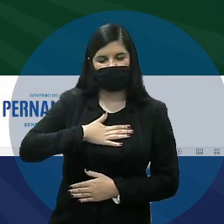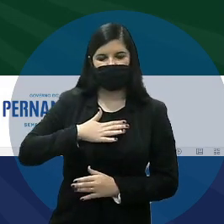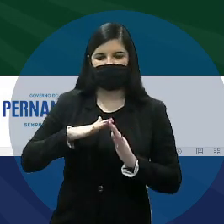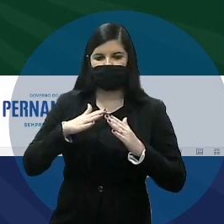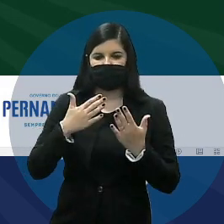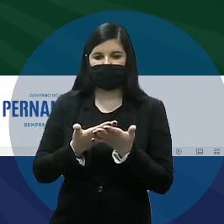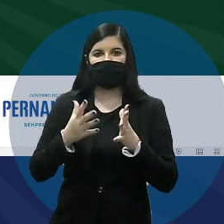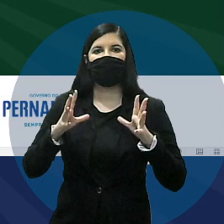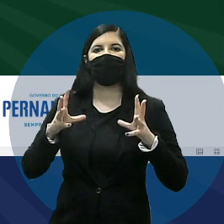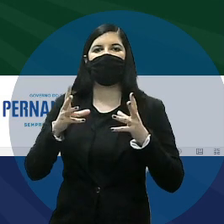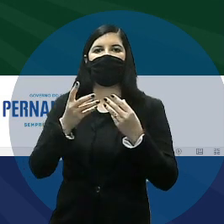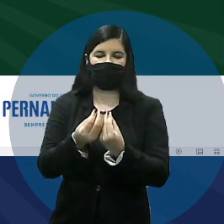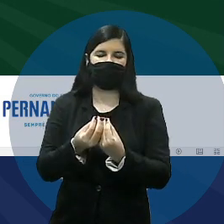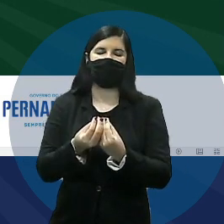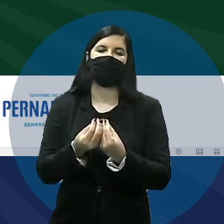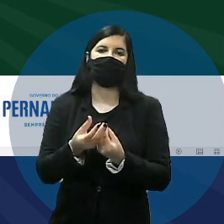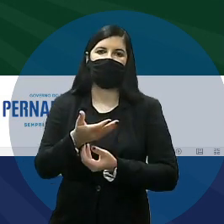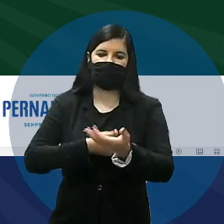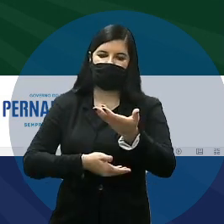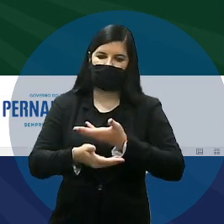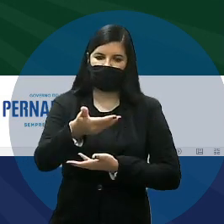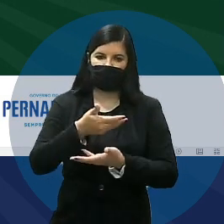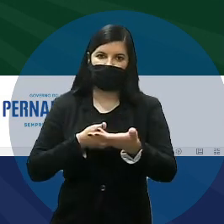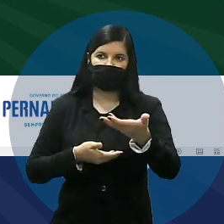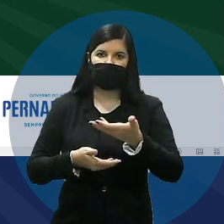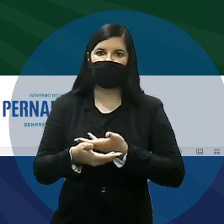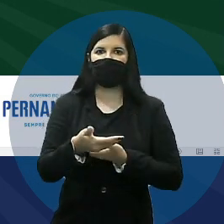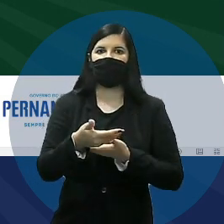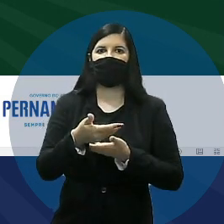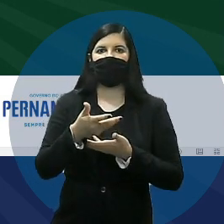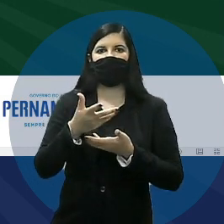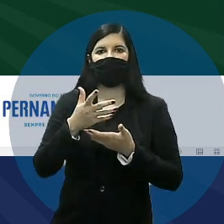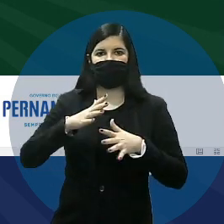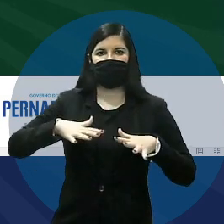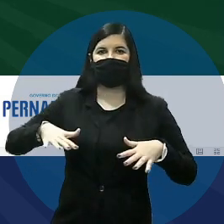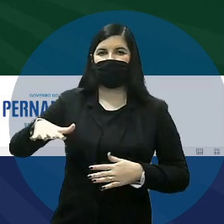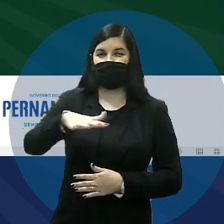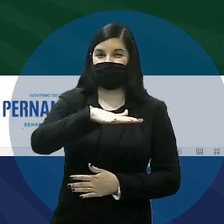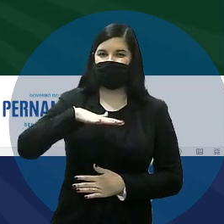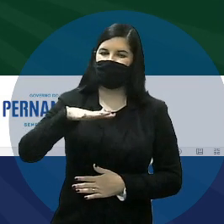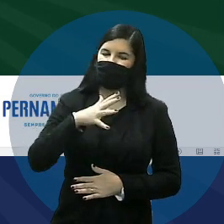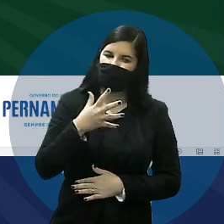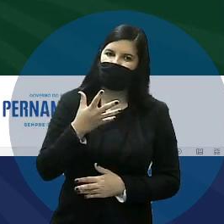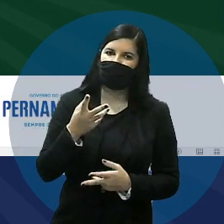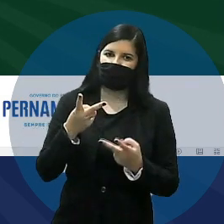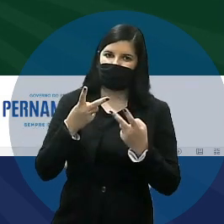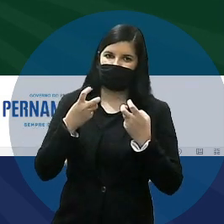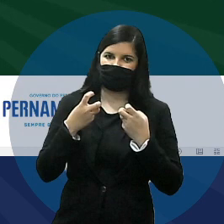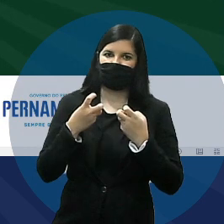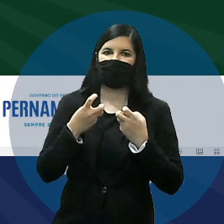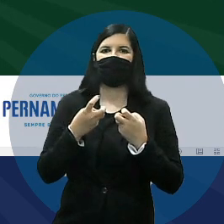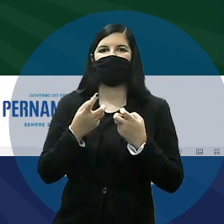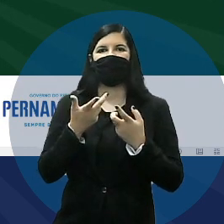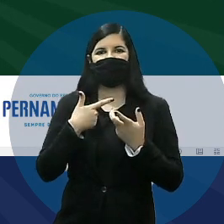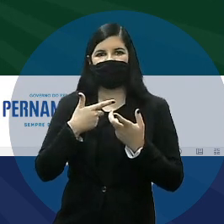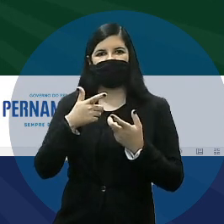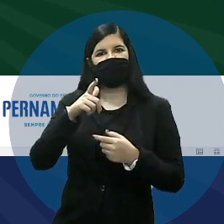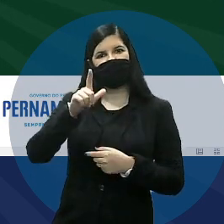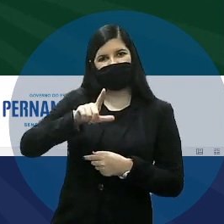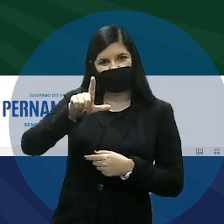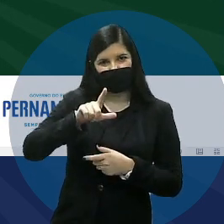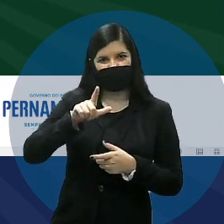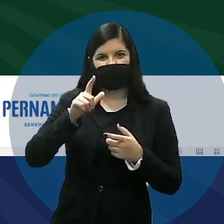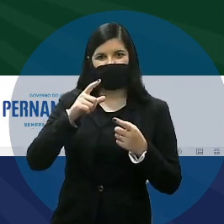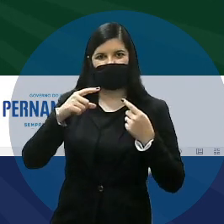toda envolvida dentro de uma atmosfera que eu chamo de lítero musical, porque